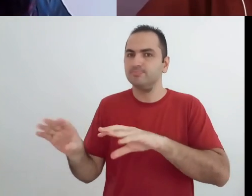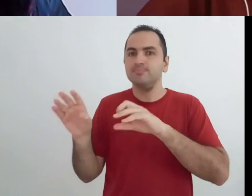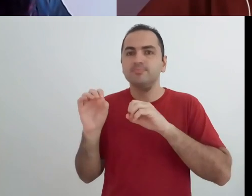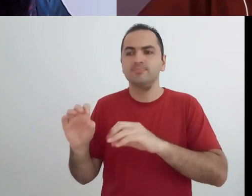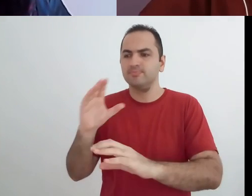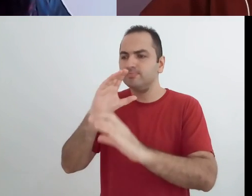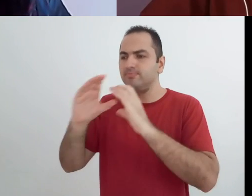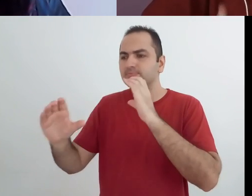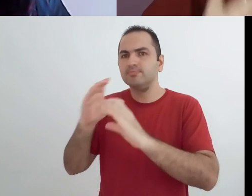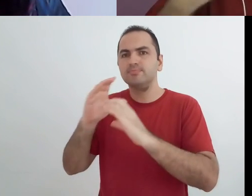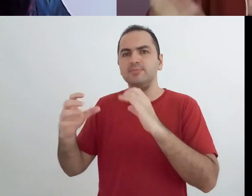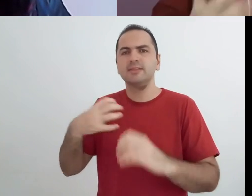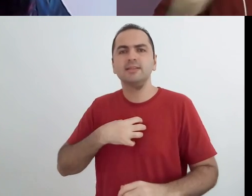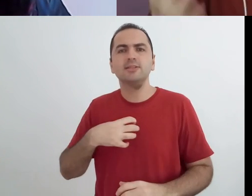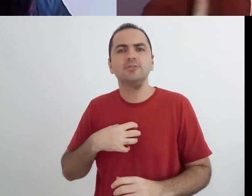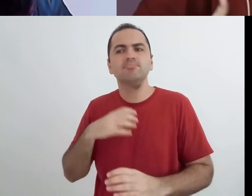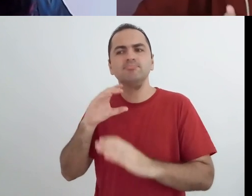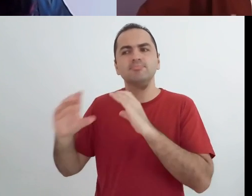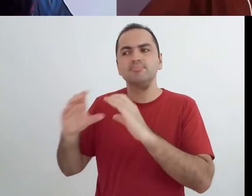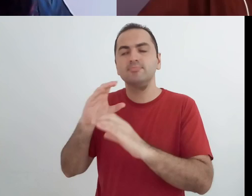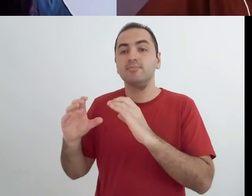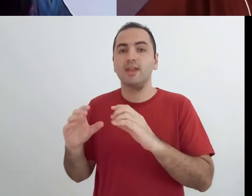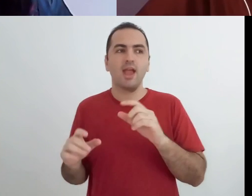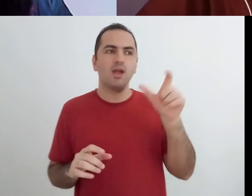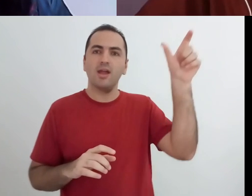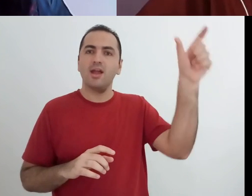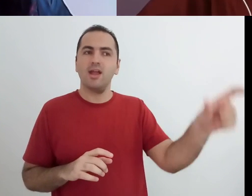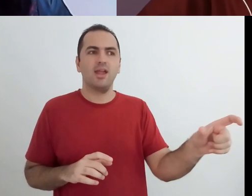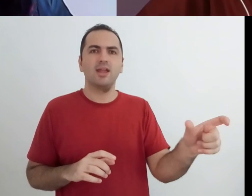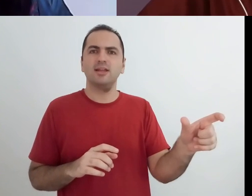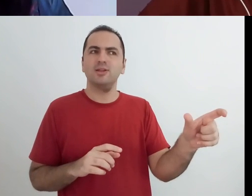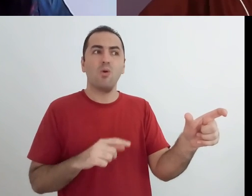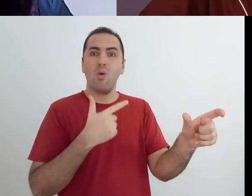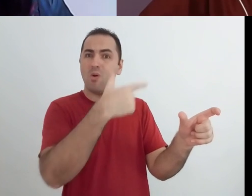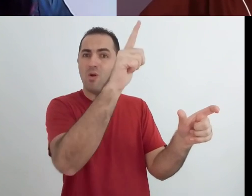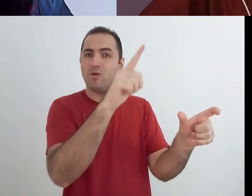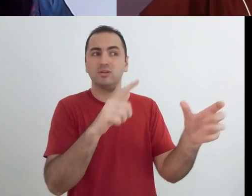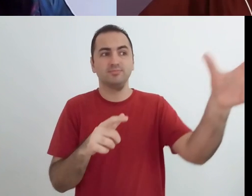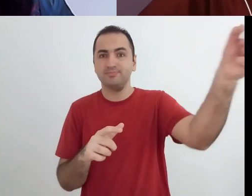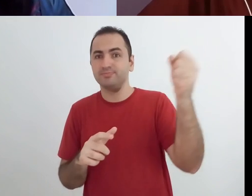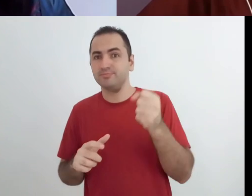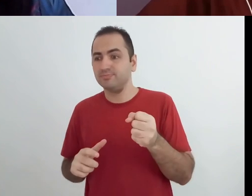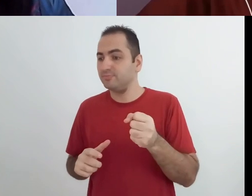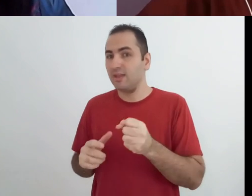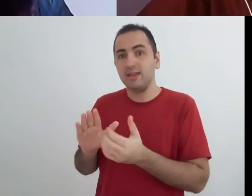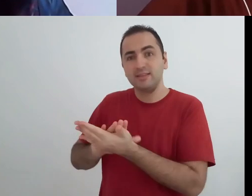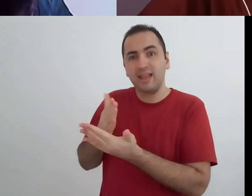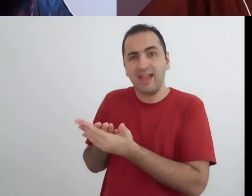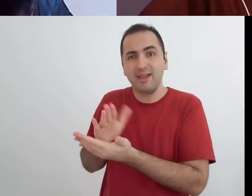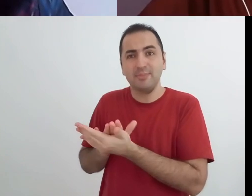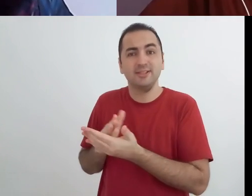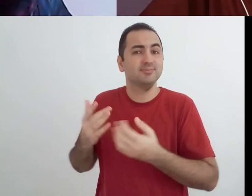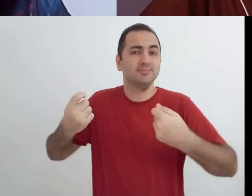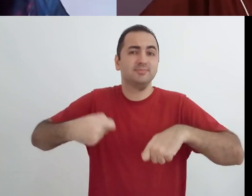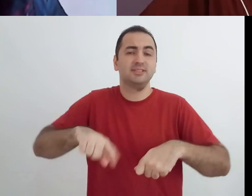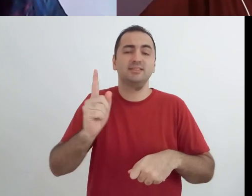idioma dele, né? Você não vai precisar de uma outra pessoa para fazer isso, né? Você mesmo vai conseguir fazer. E a gente sabe, a gente